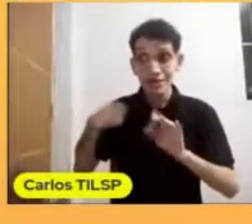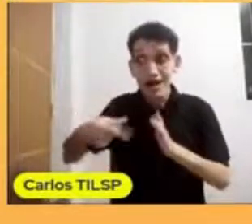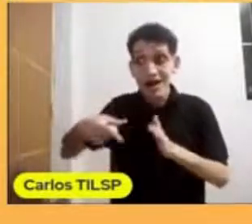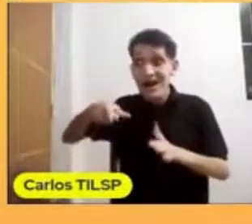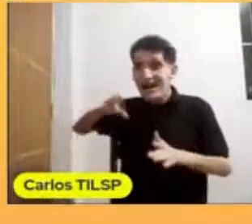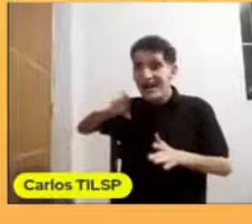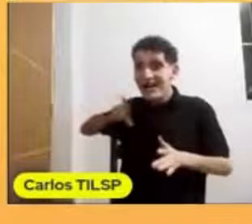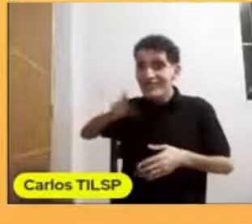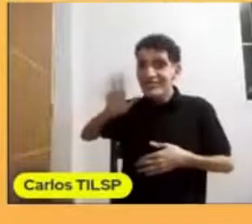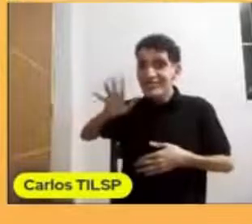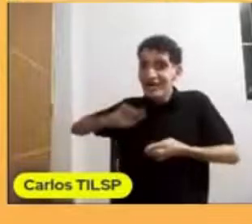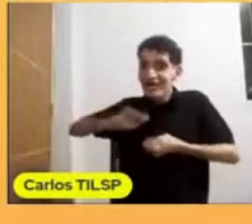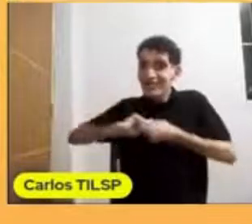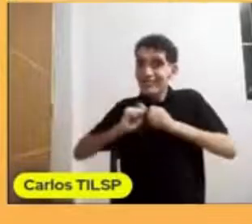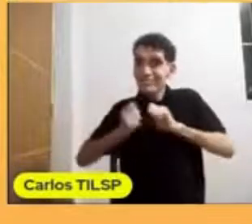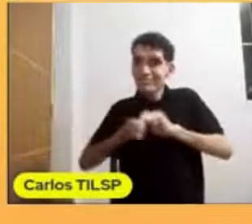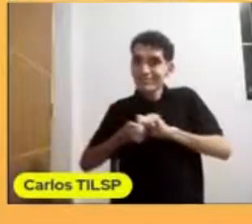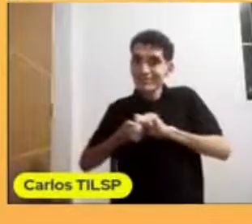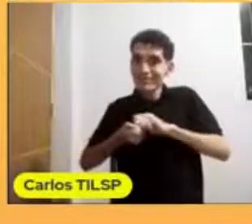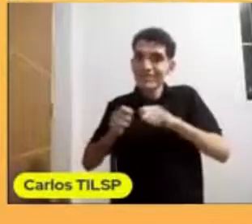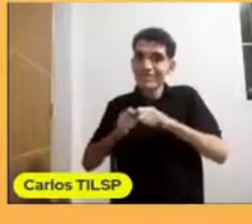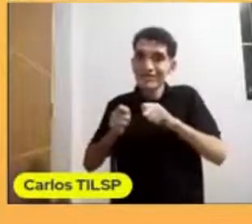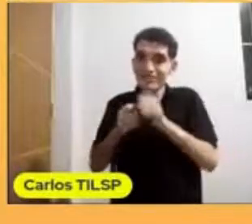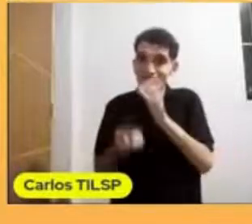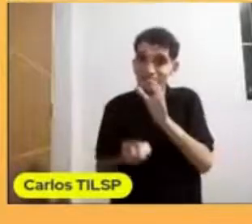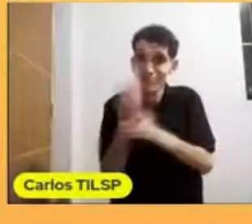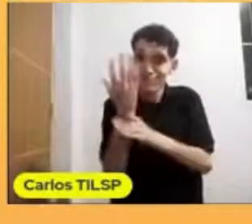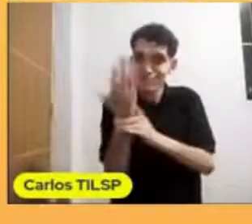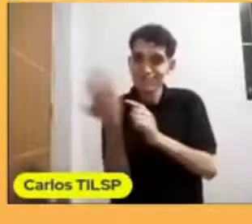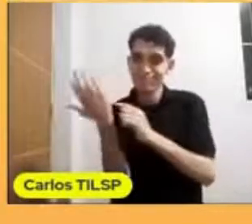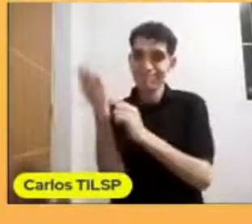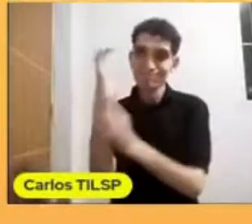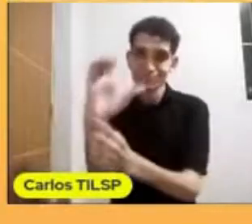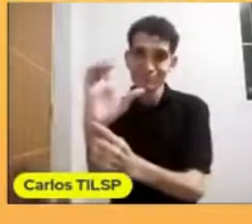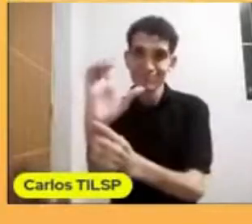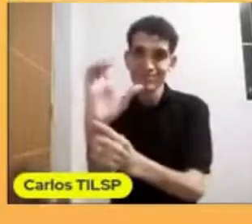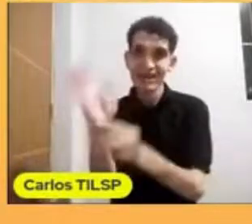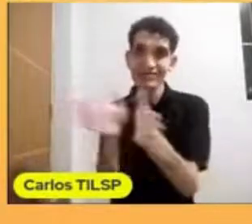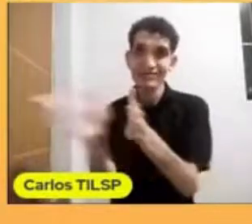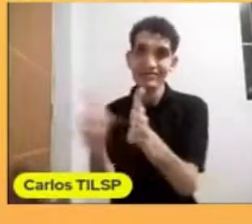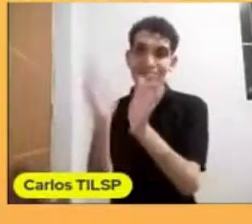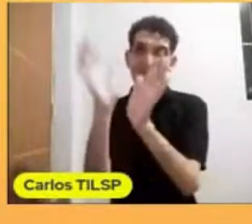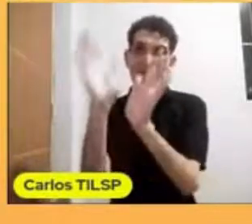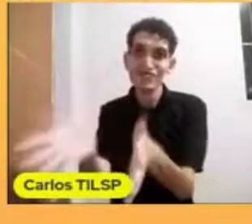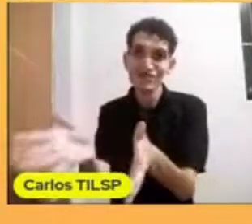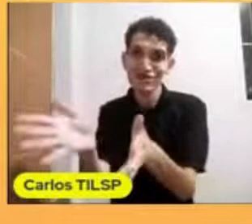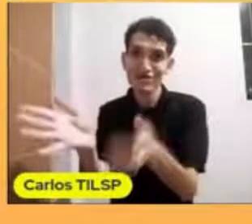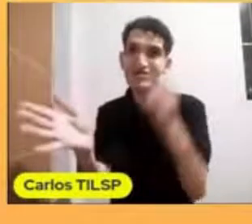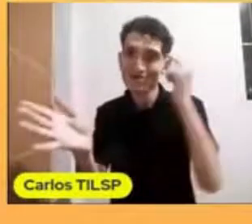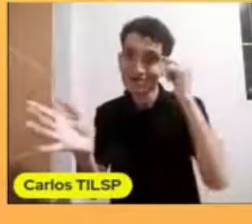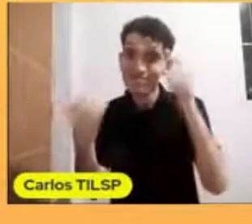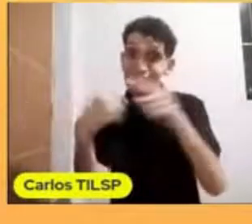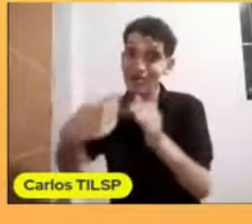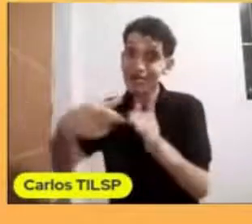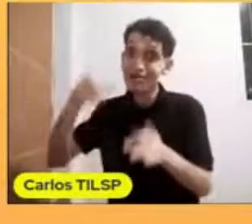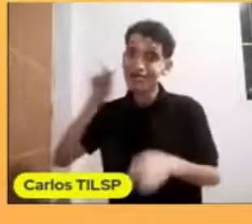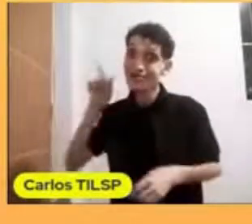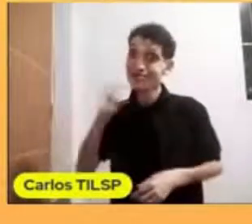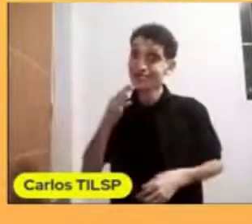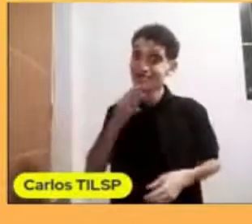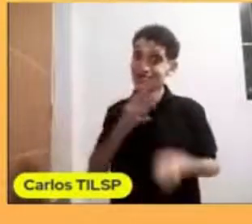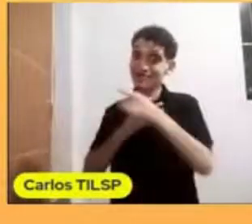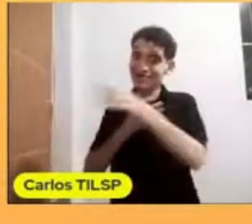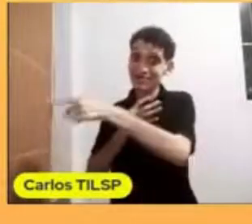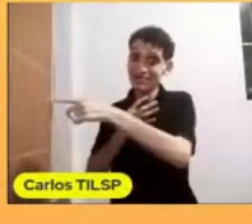a acessibilidade para pessoas com deficiência visual, por exemplo. Tá certo? Então, esse primeiro passo ele vai